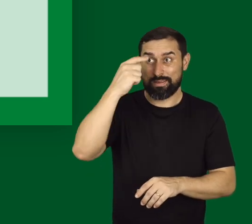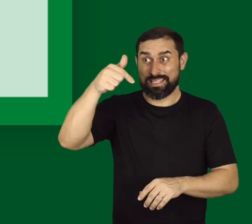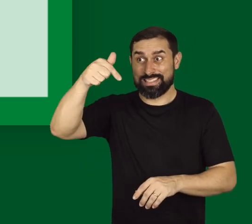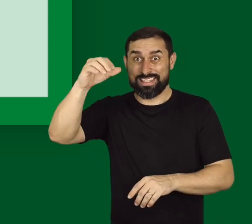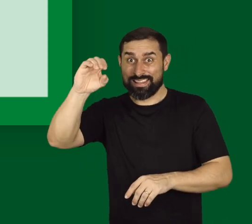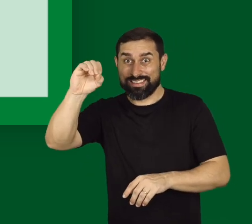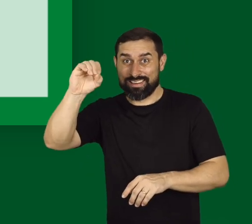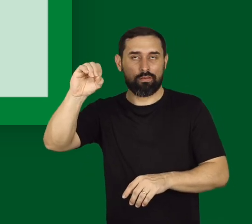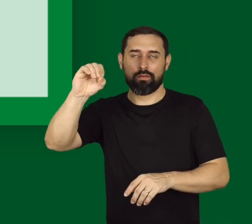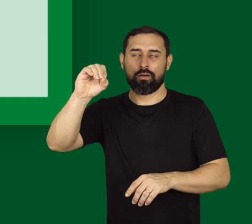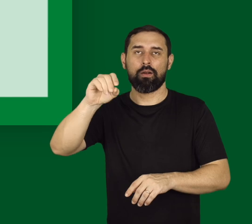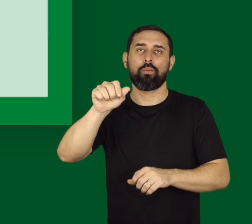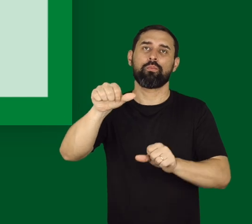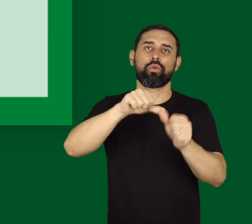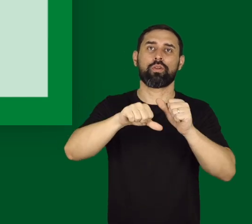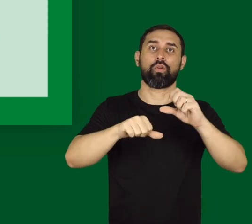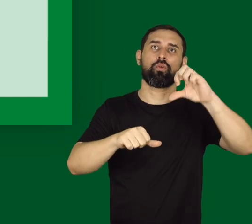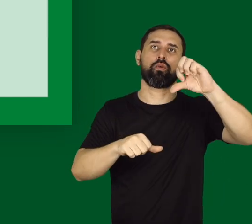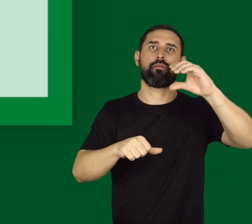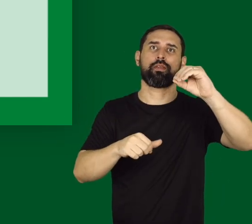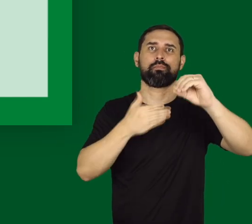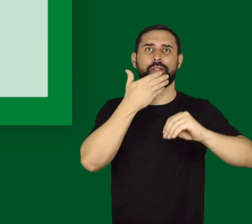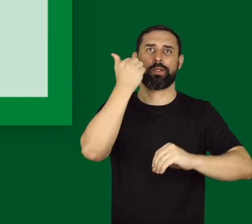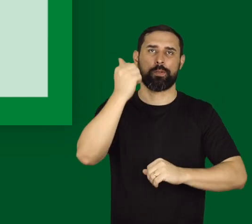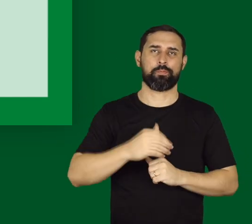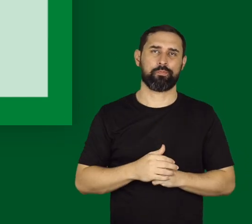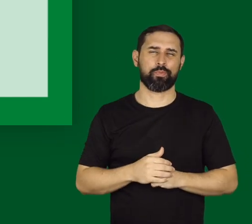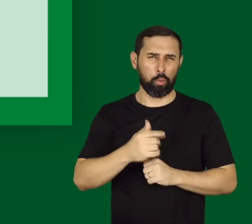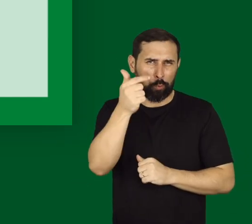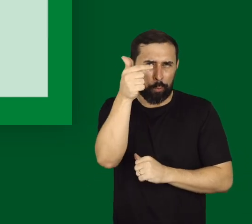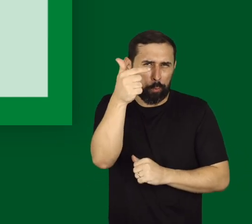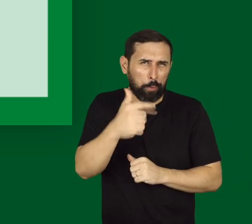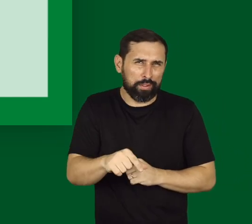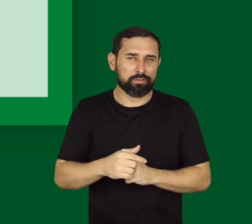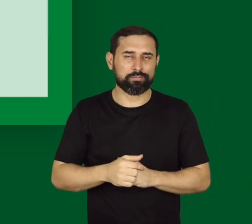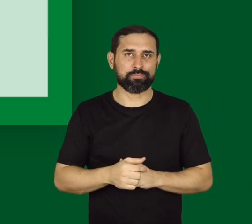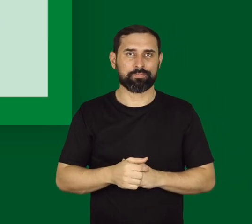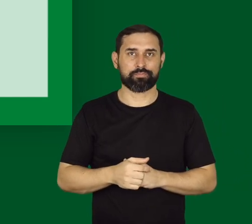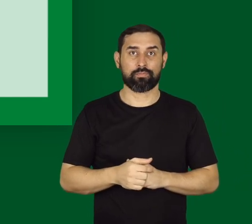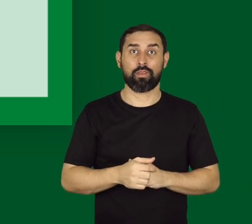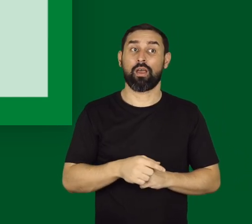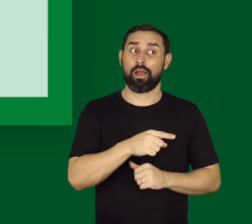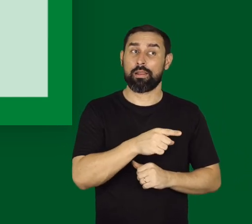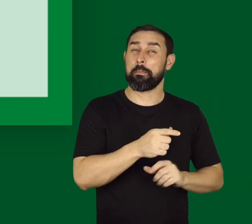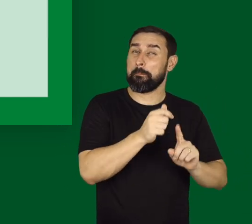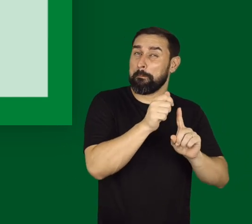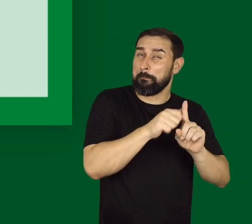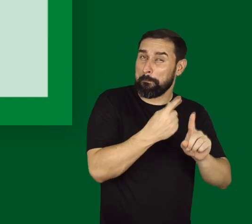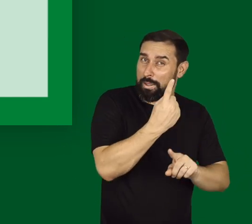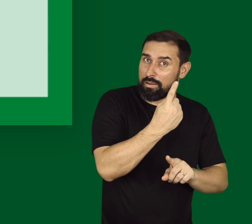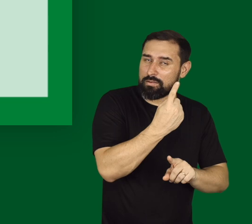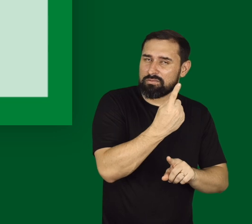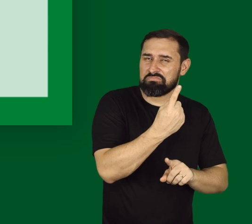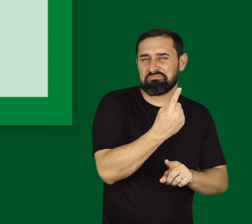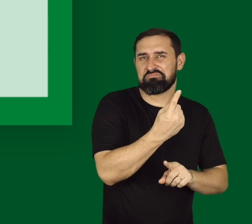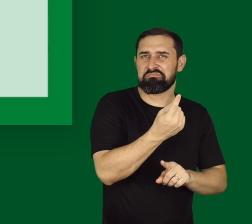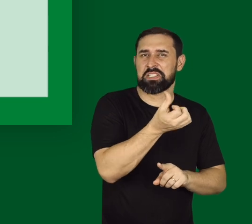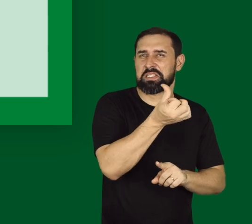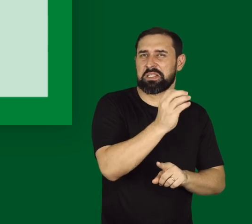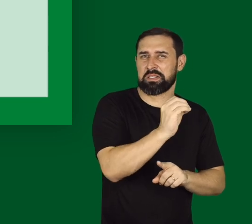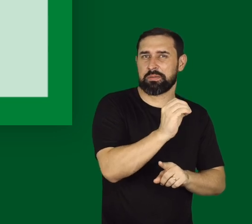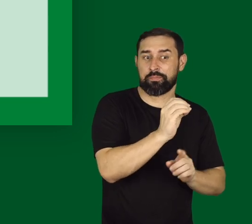que a gente não está falando nesse percentil 5, a gente está falando no percentil 50, que então, em vez de 70, você